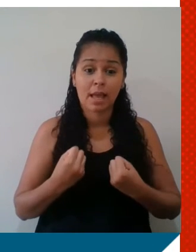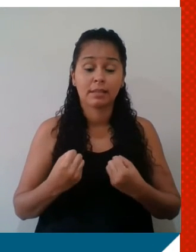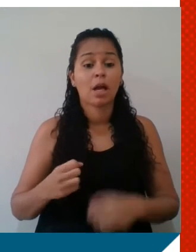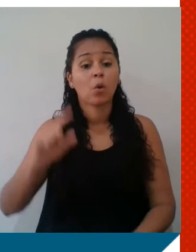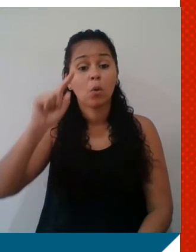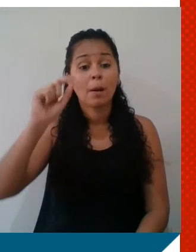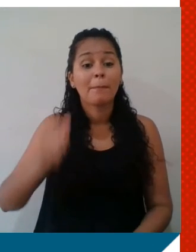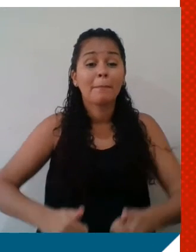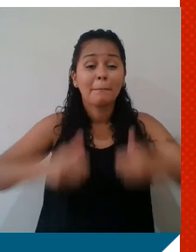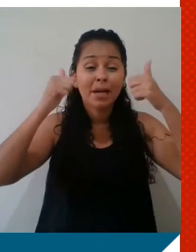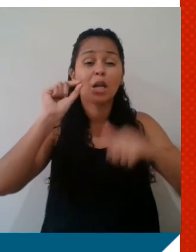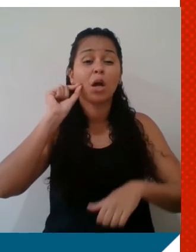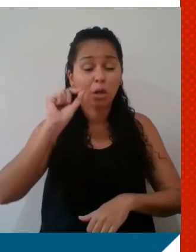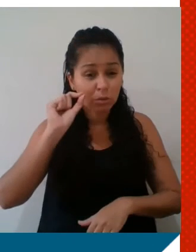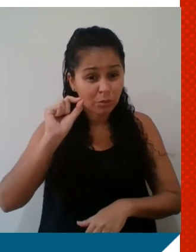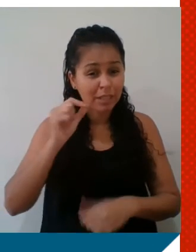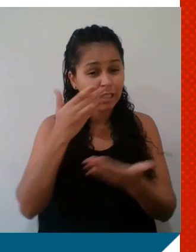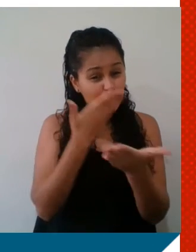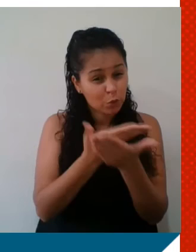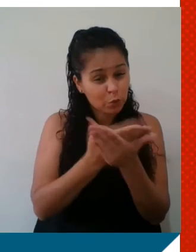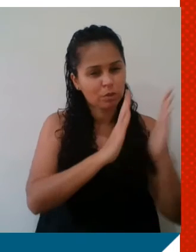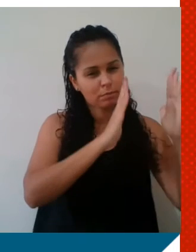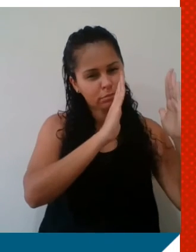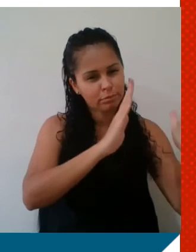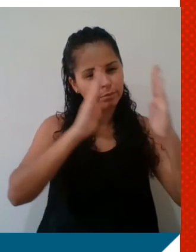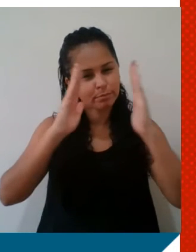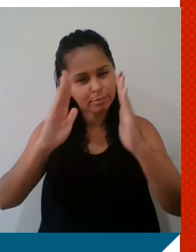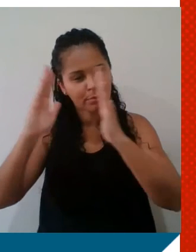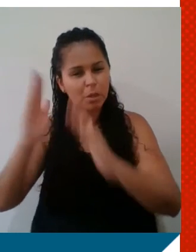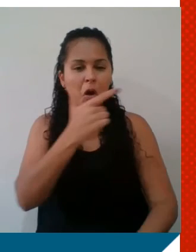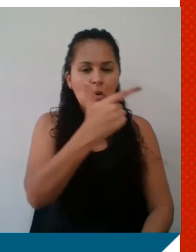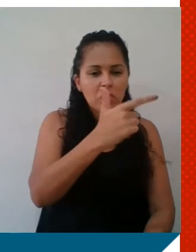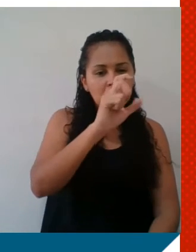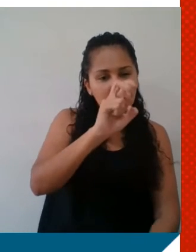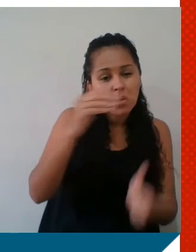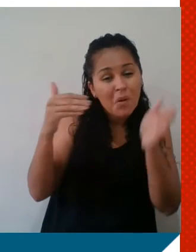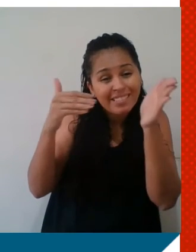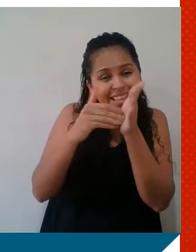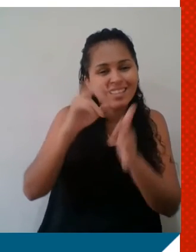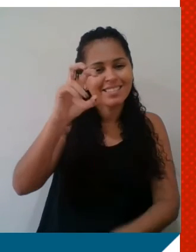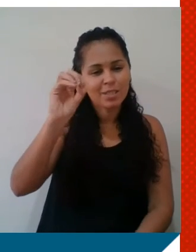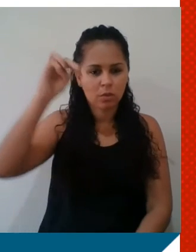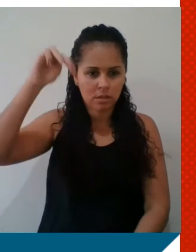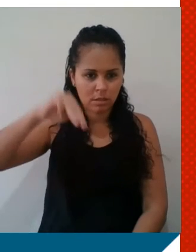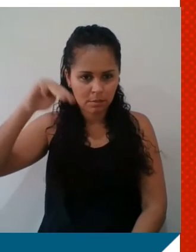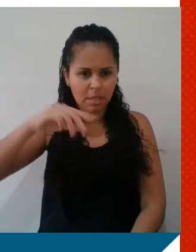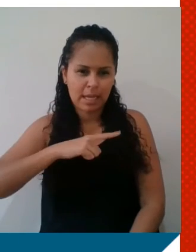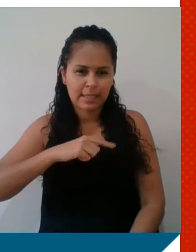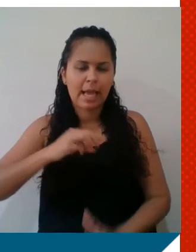que os especialistas falam? É que vocês façam sessões de estudos de 25 a 50 minutos. Existe um método de estudo chamado